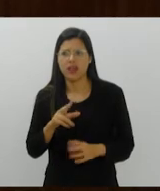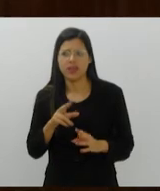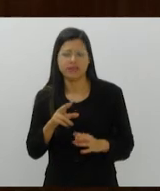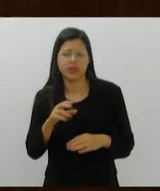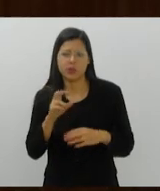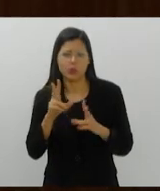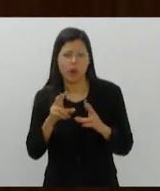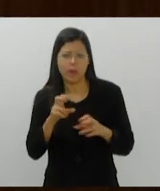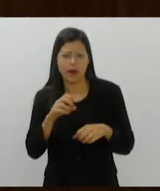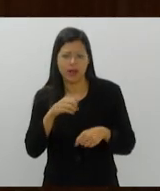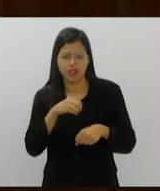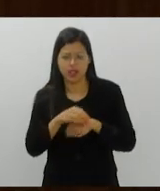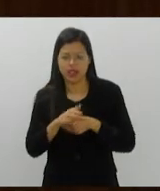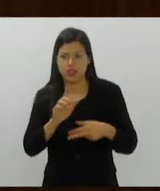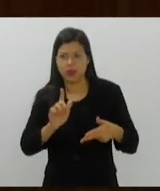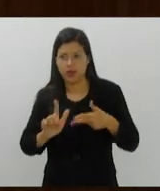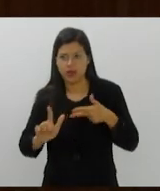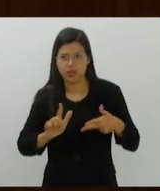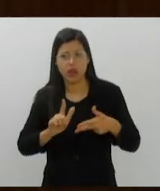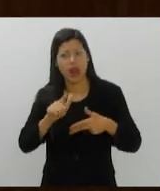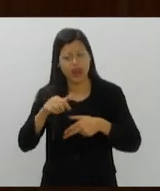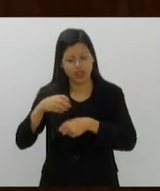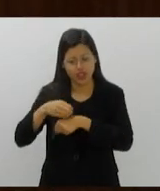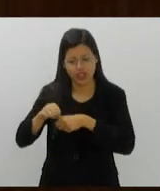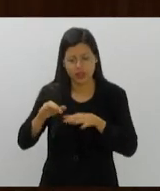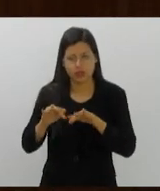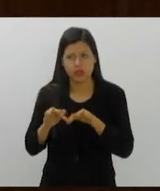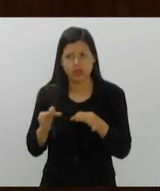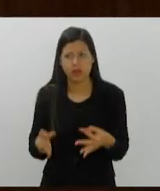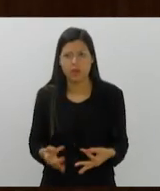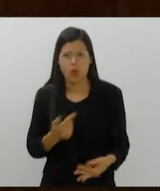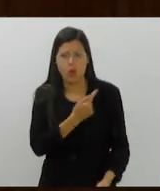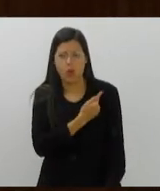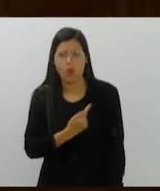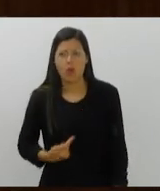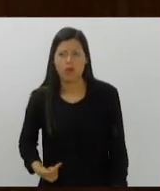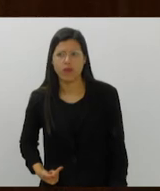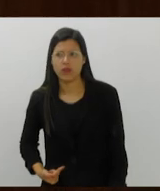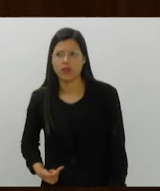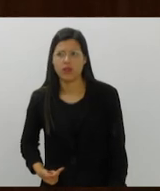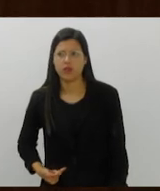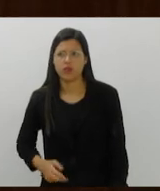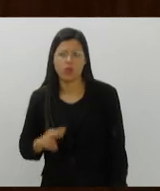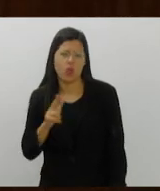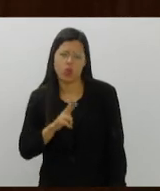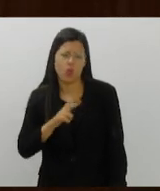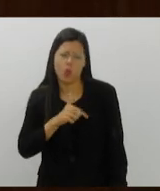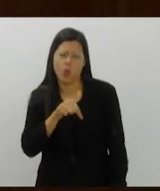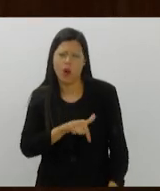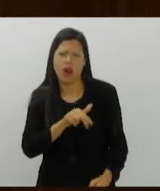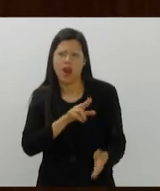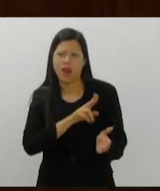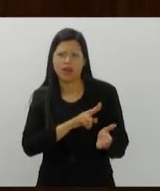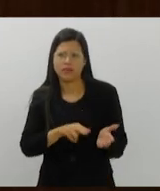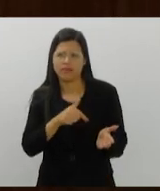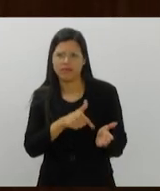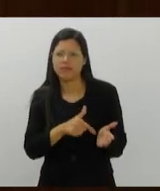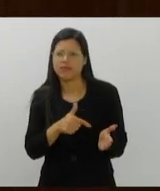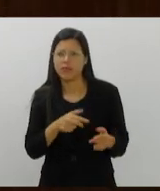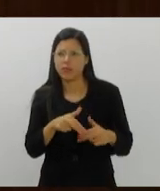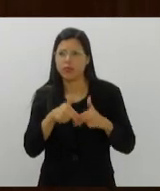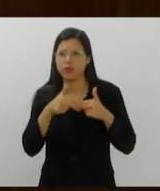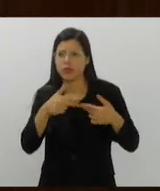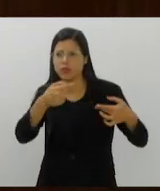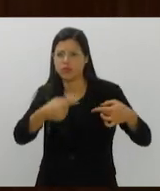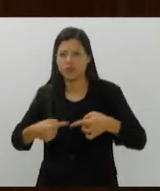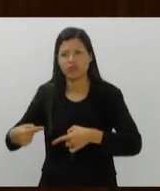legislativa, se trata de indicação simples, o governador já não é esse aqui citado. Então, fiz questão de discutir